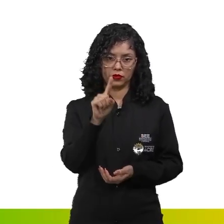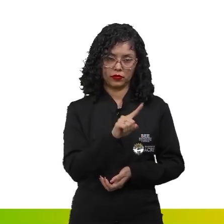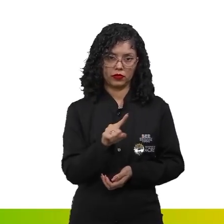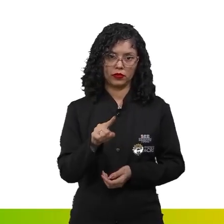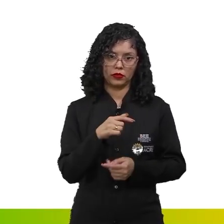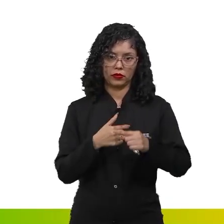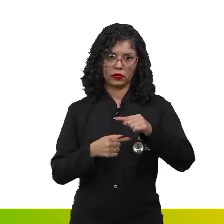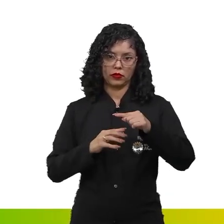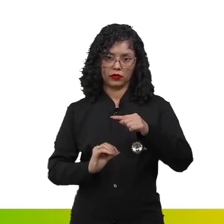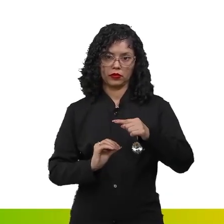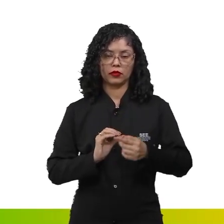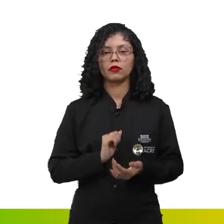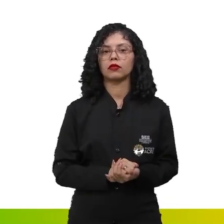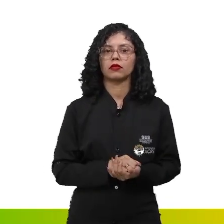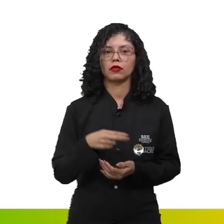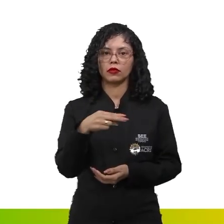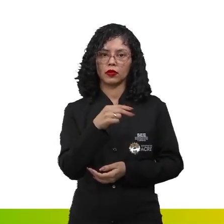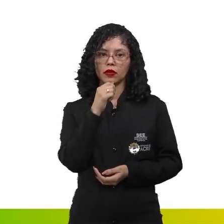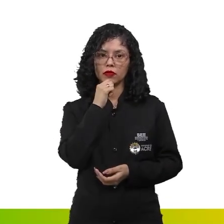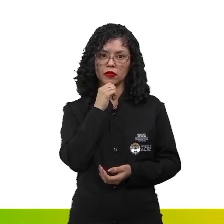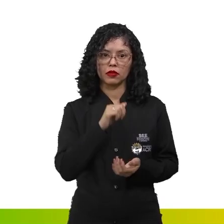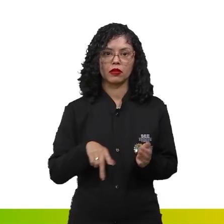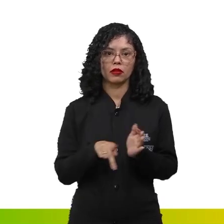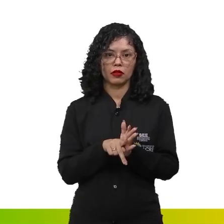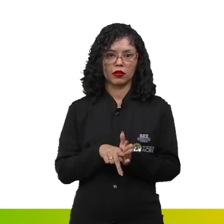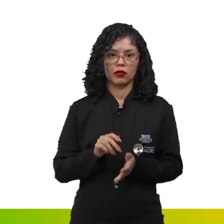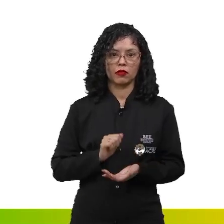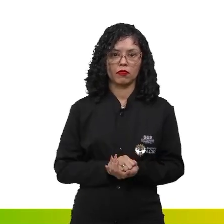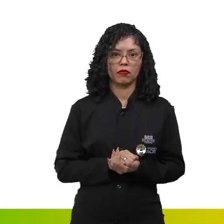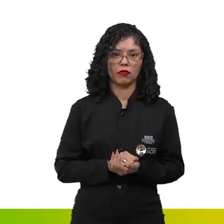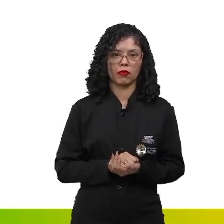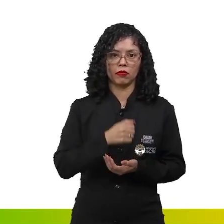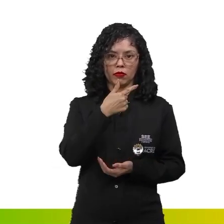sobre 70, igual X mais Y mais Z,